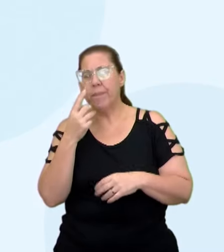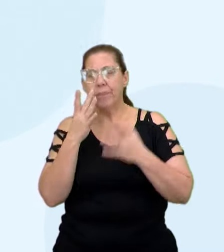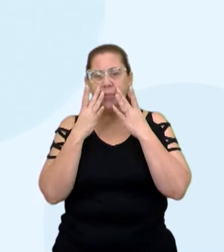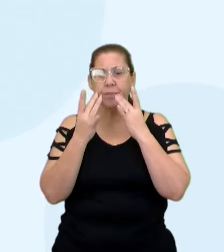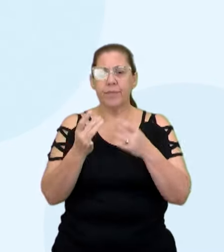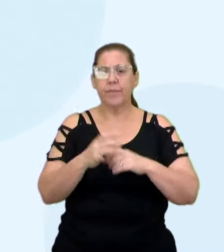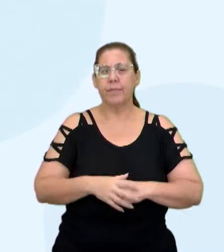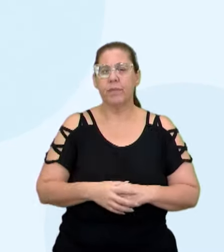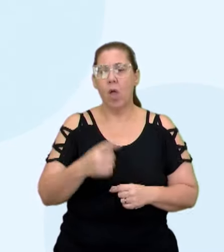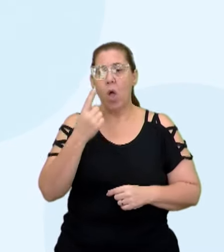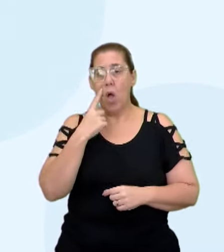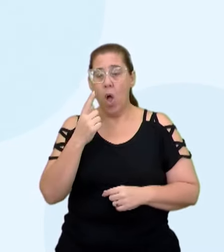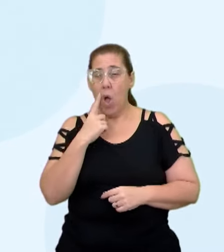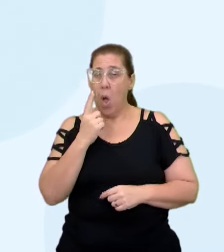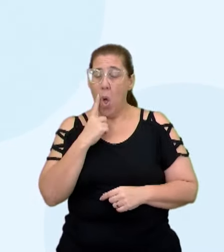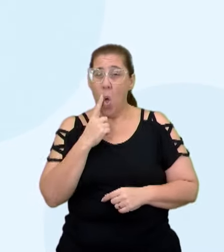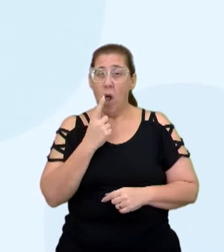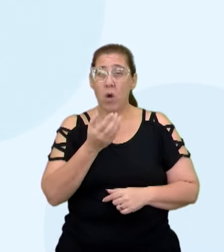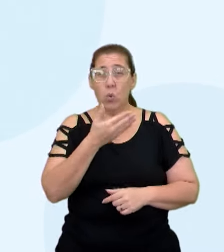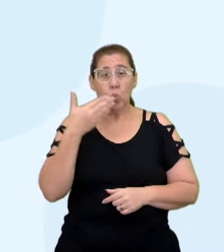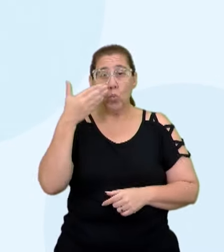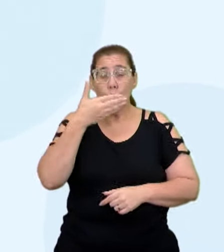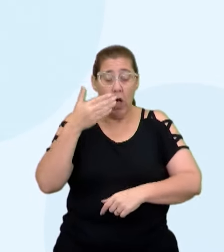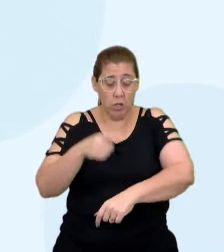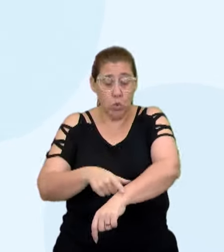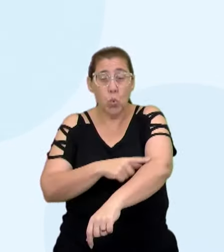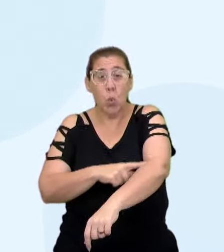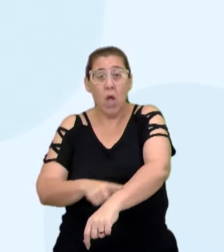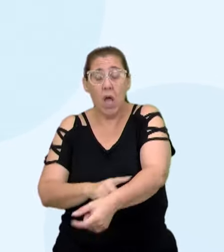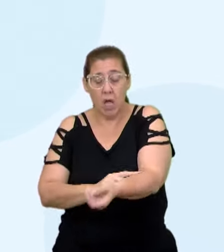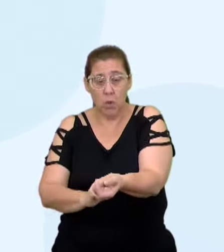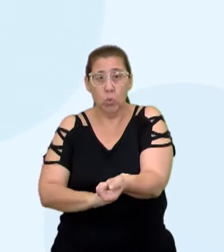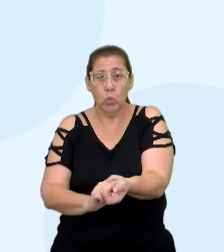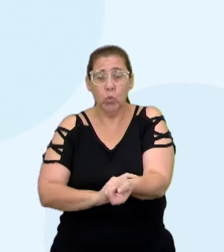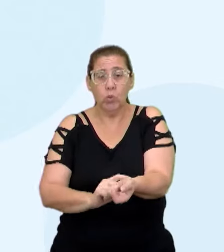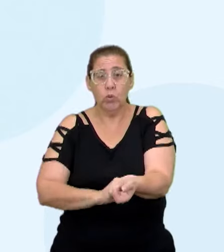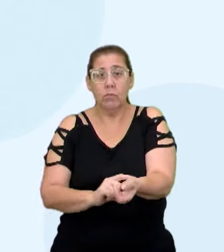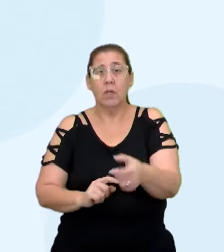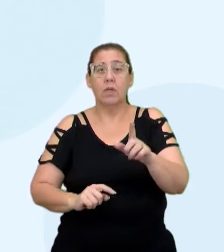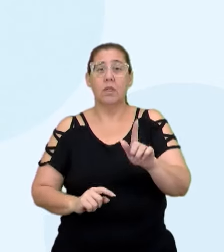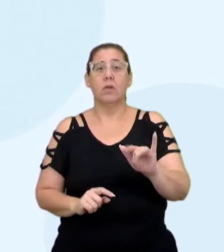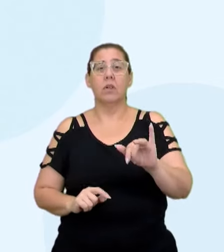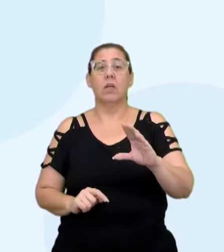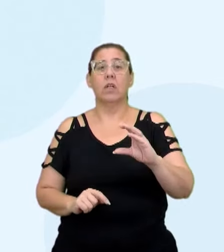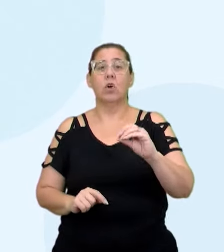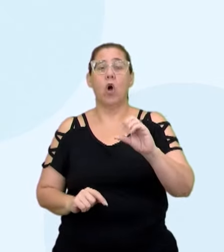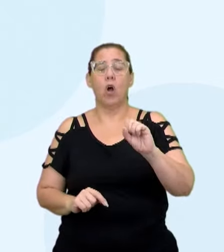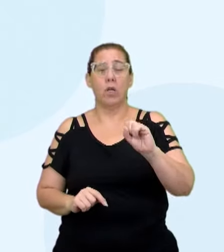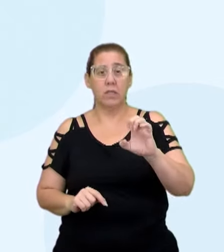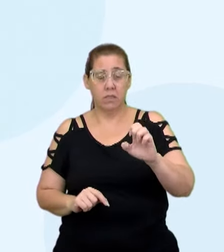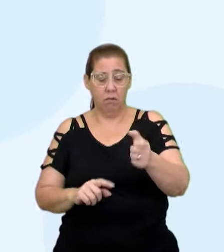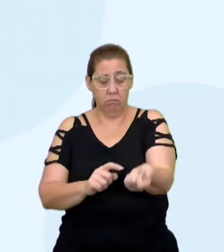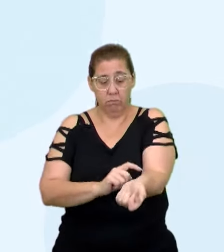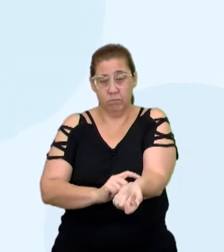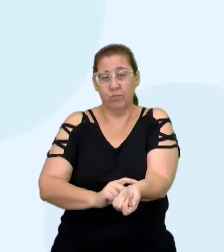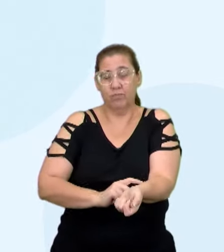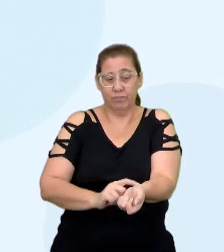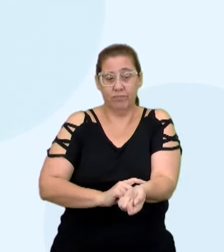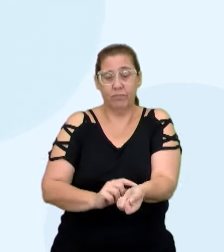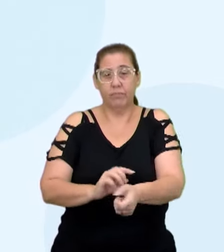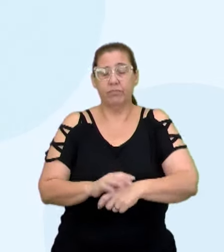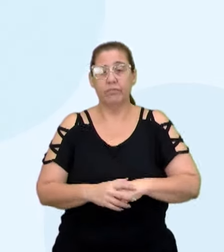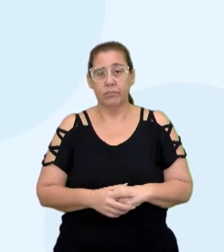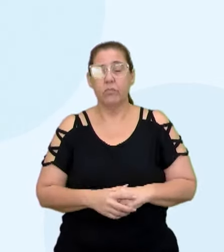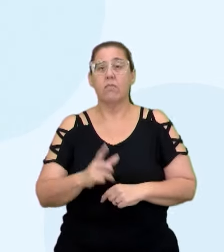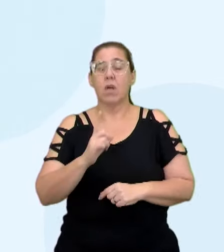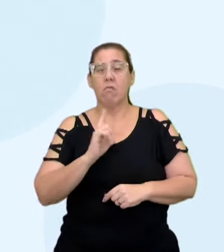olha só a glicemia dessa mulher, né, ou seja, a glicose, né, que tá ali no sangue, né, que foi medido.